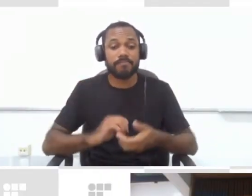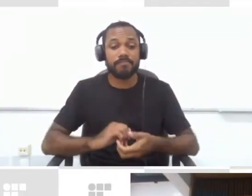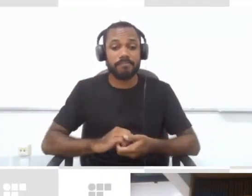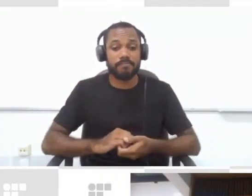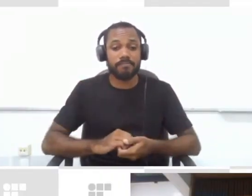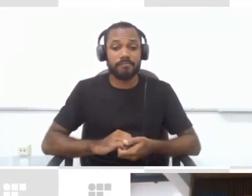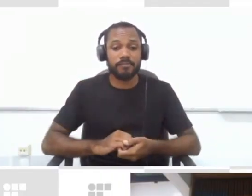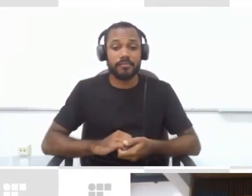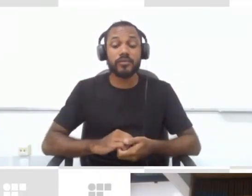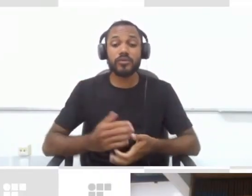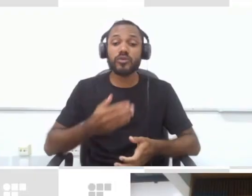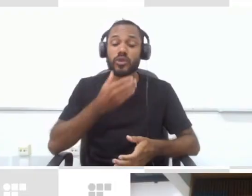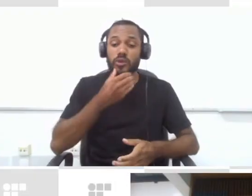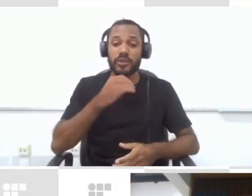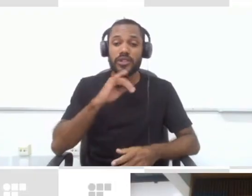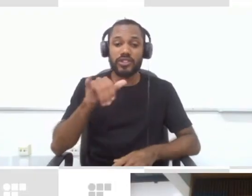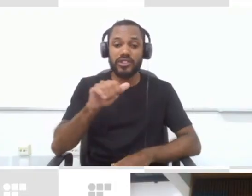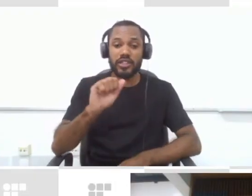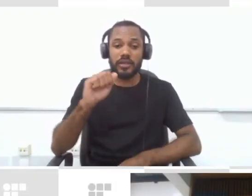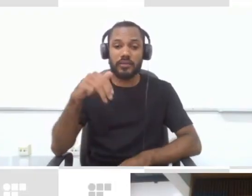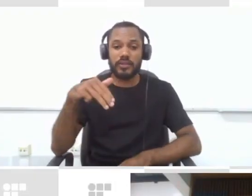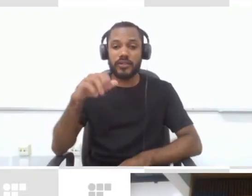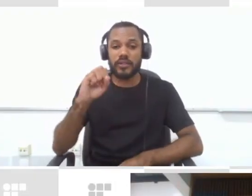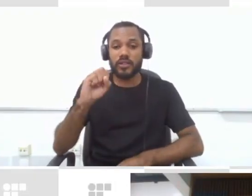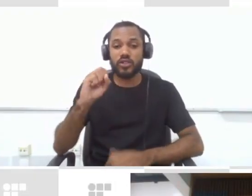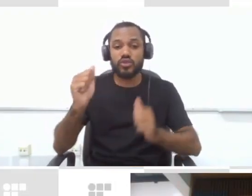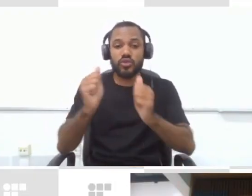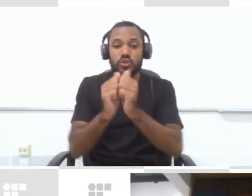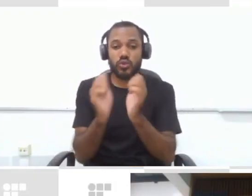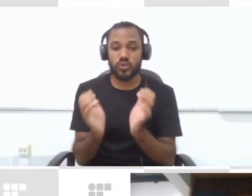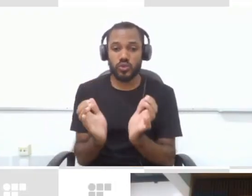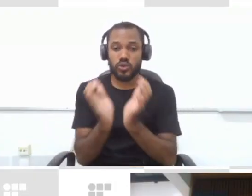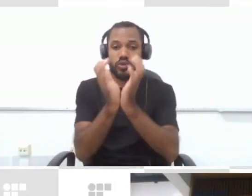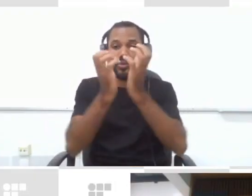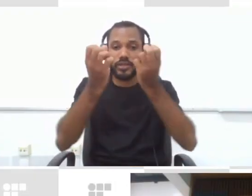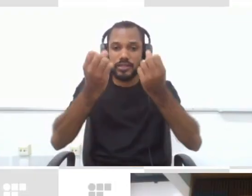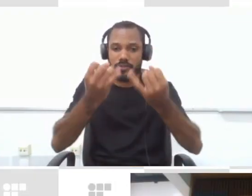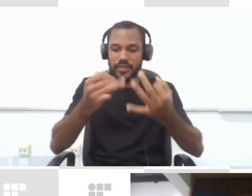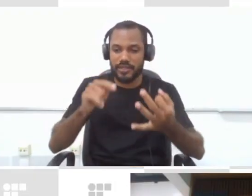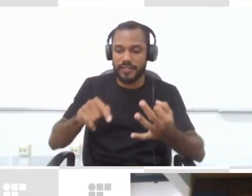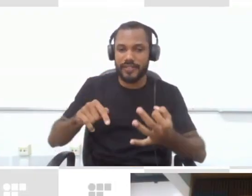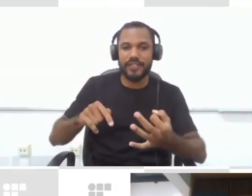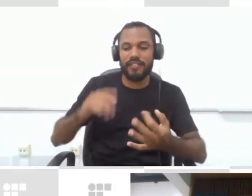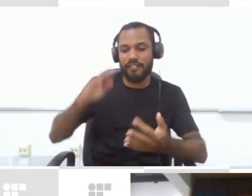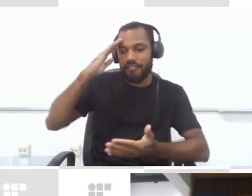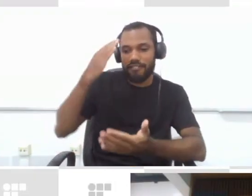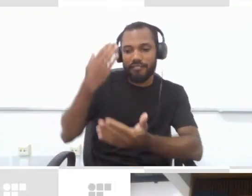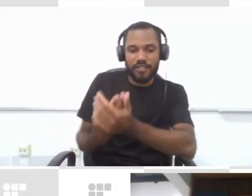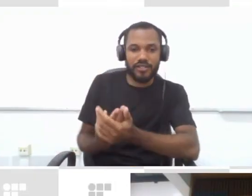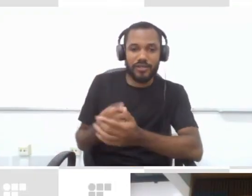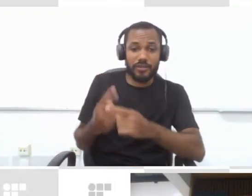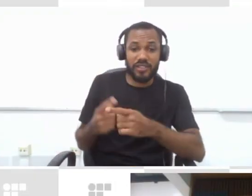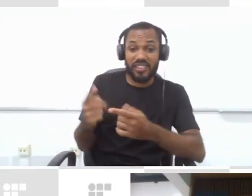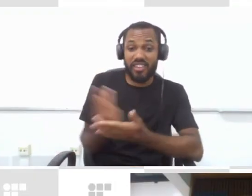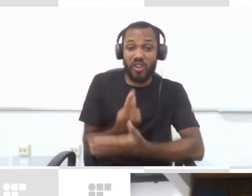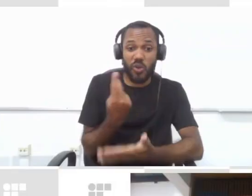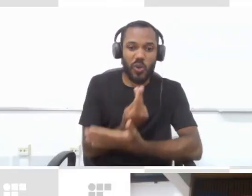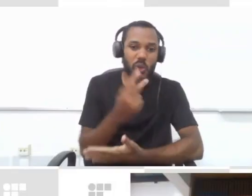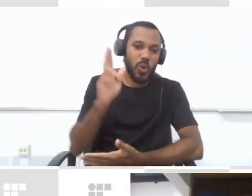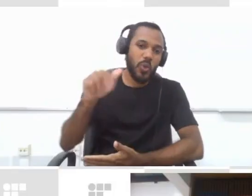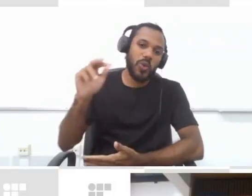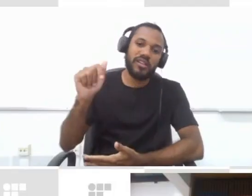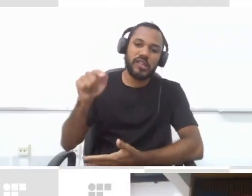quando o James Hansen fala, o James Hansen e a sua equipe falam, é melhor a gente ouvir, porque eles nunca erraram, entendeu? Então, essa gente,